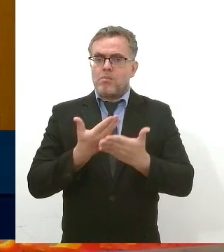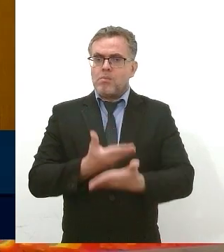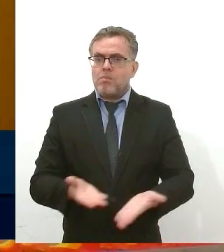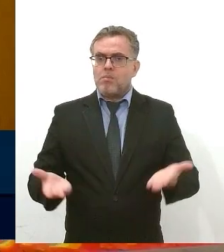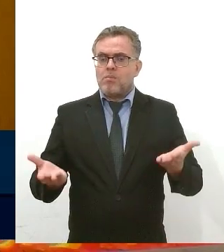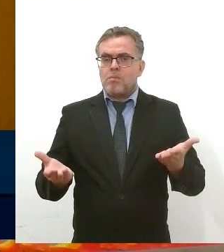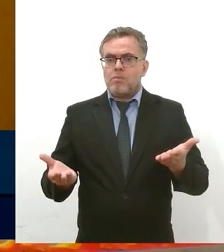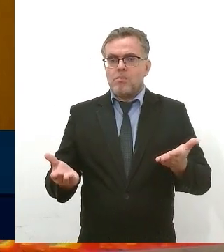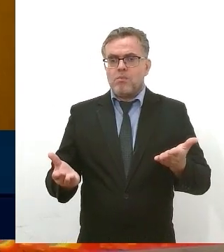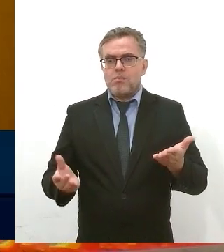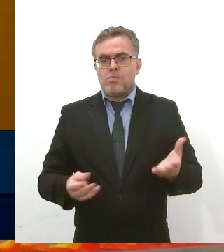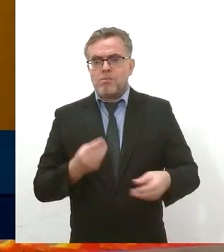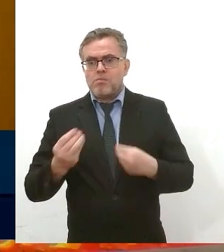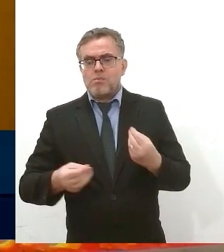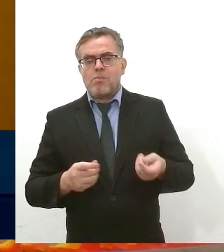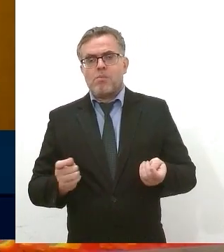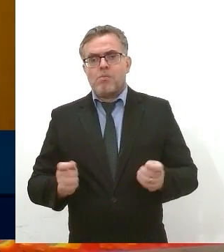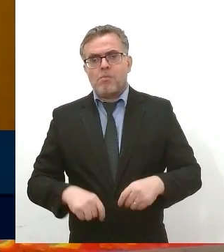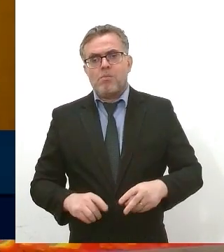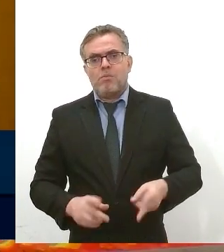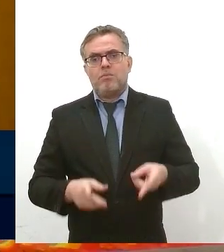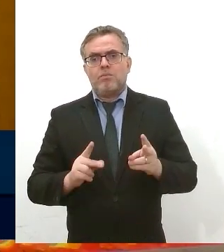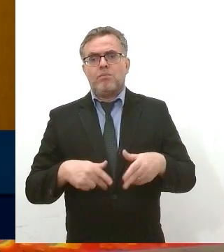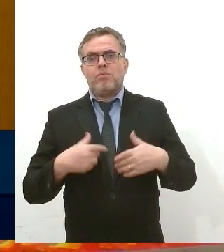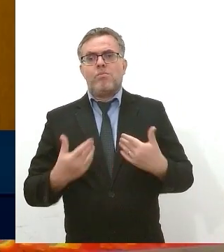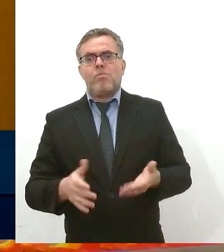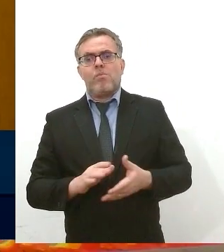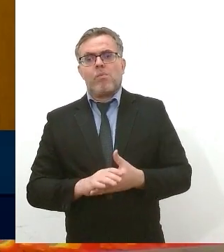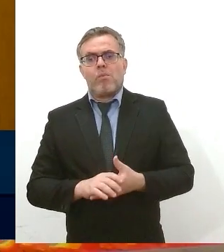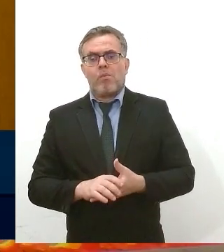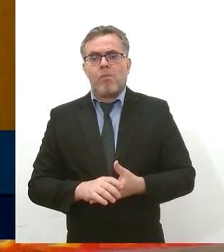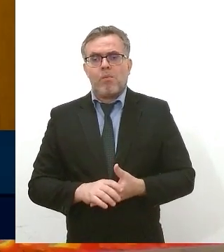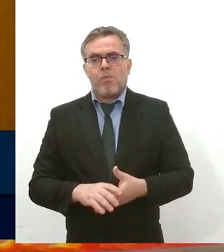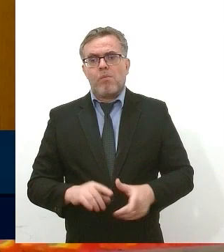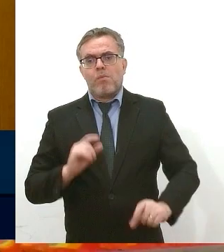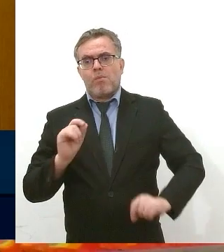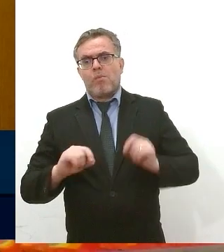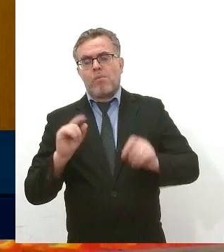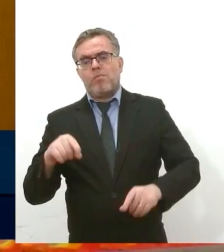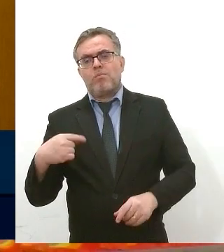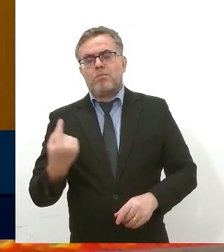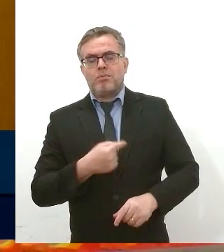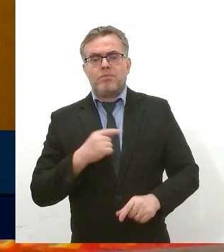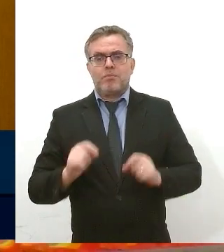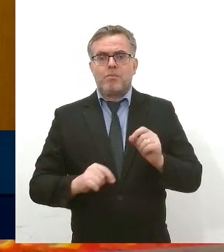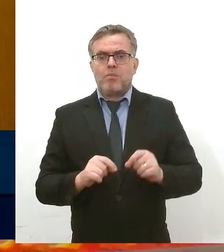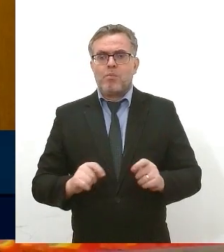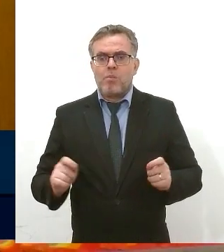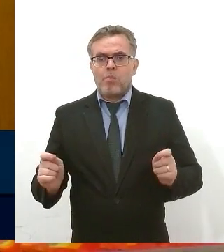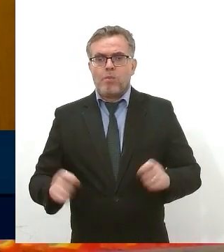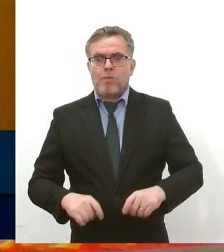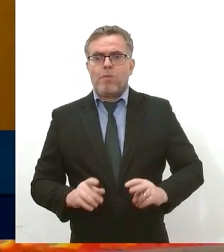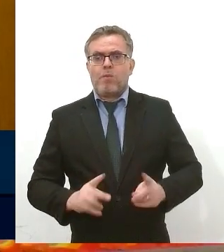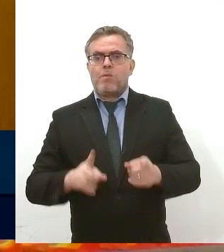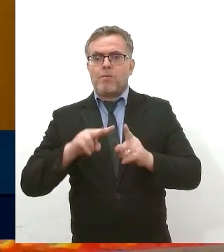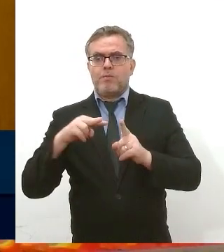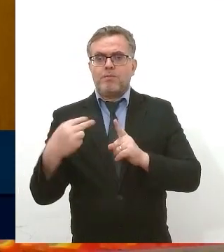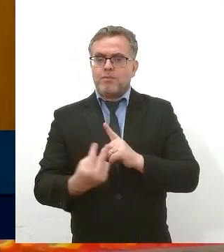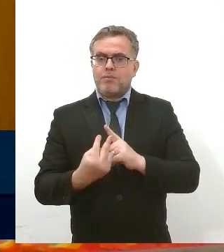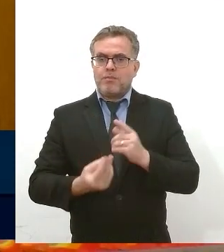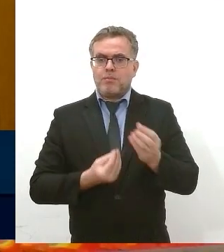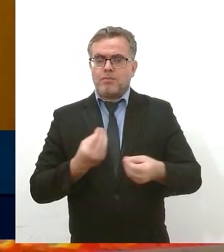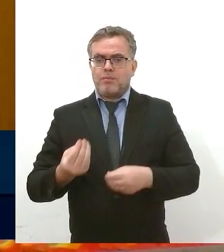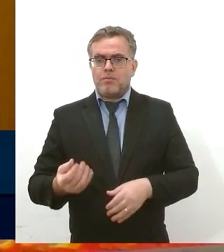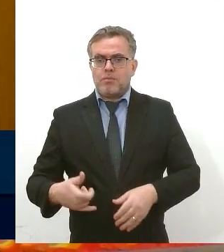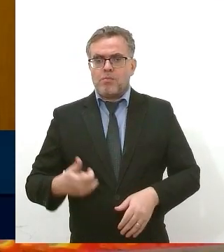com isso, com essa vulnerabilidade, a gente tem uma expectativa de vida de 35 anos. Eu trago isso